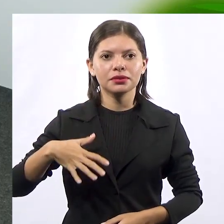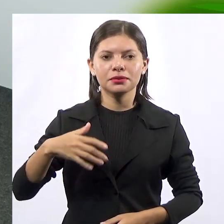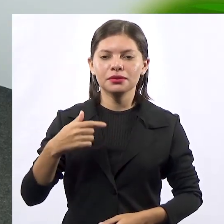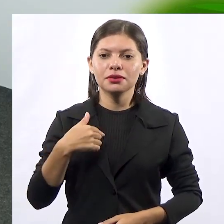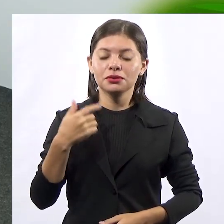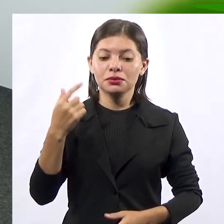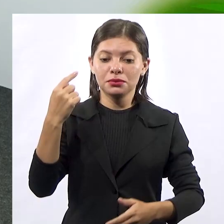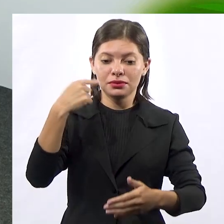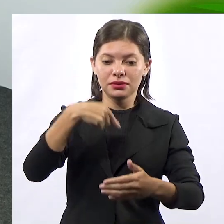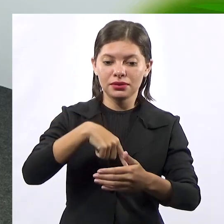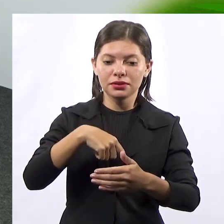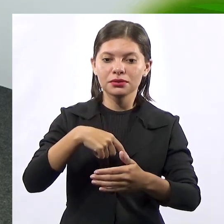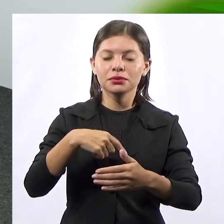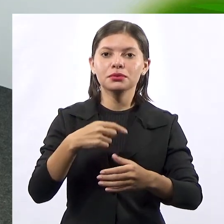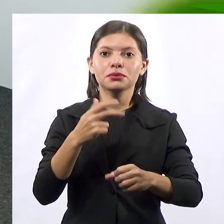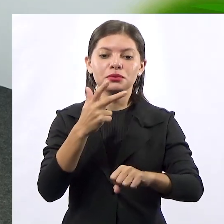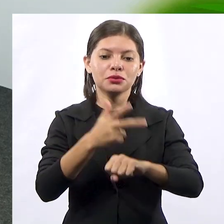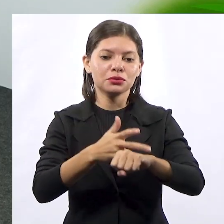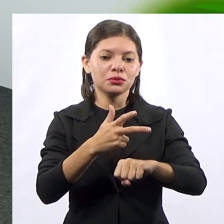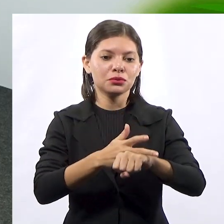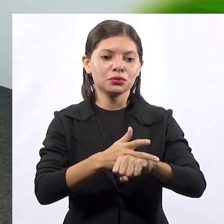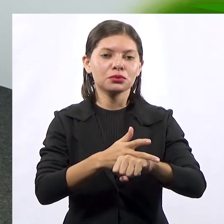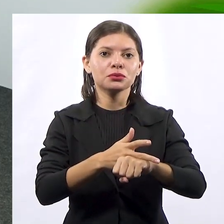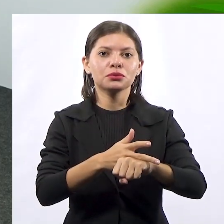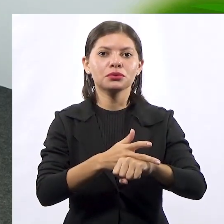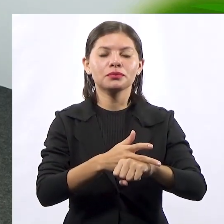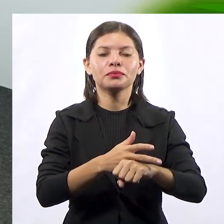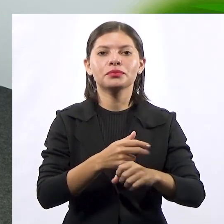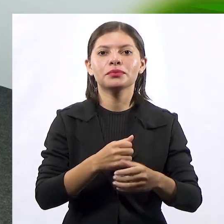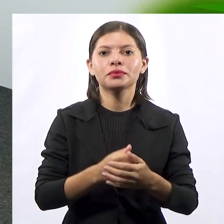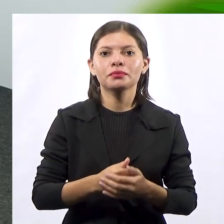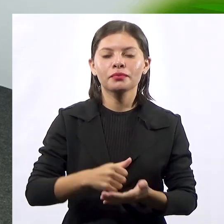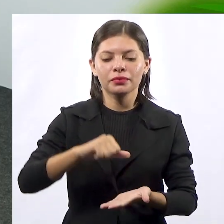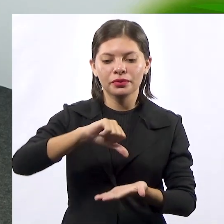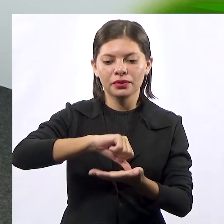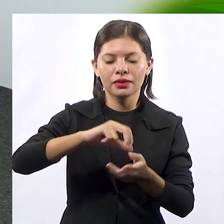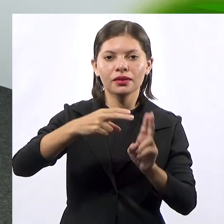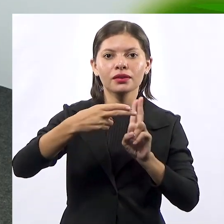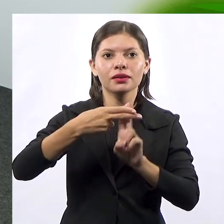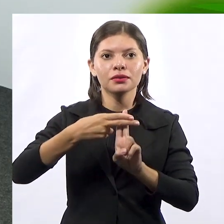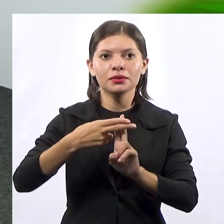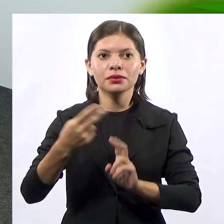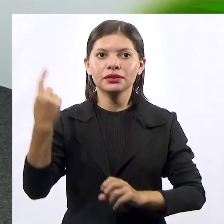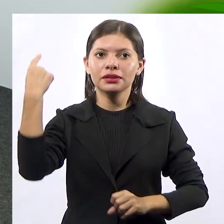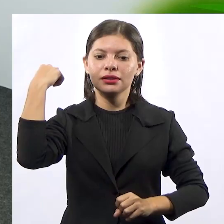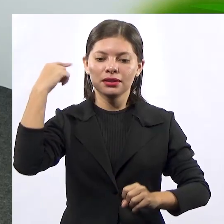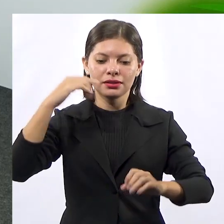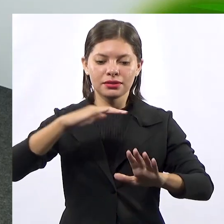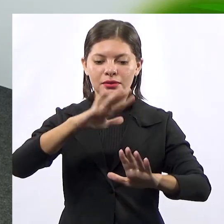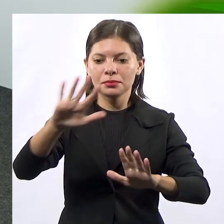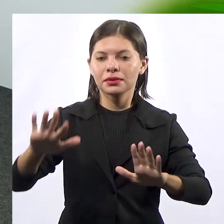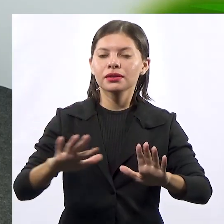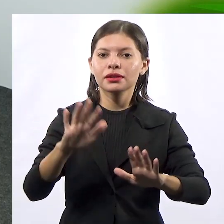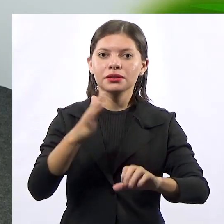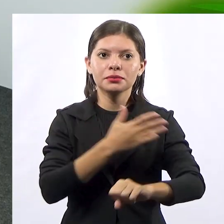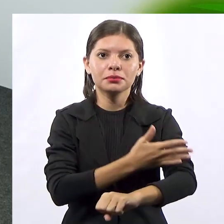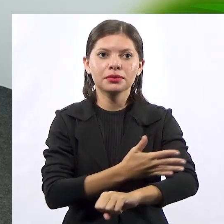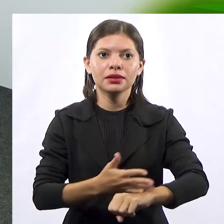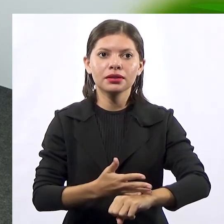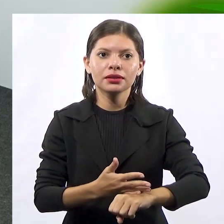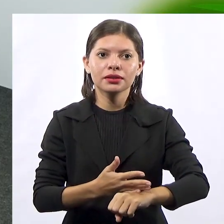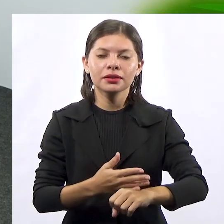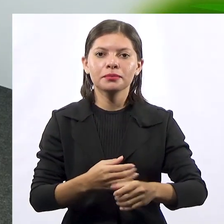estou dentro do estúdio de gravação do IFRO, Campus Porto Velho, Zona Norte. Atrás de mim é uma parede branca. Do meu